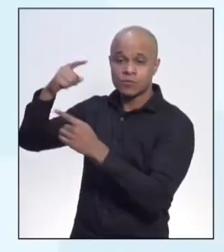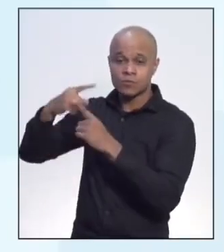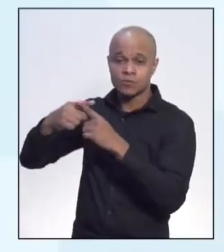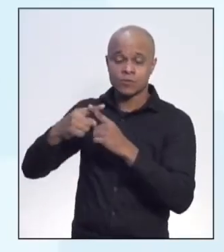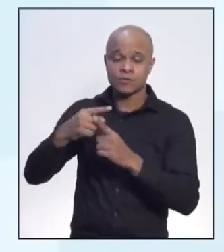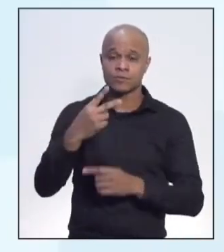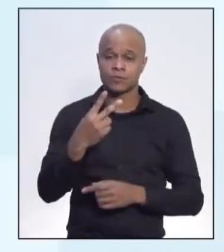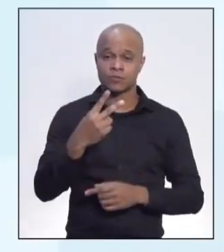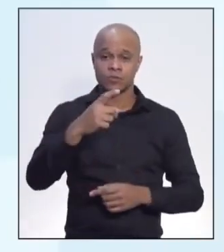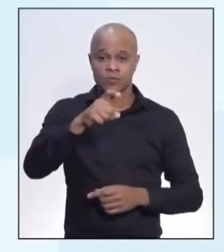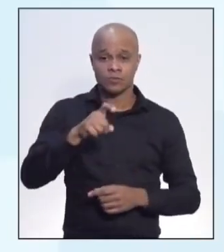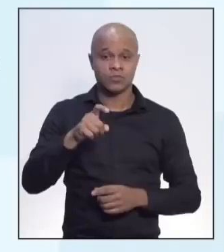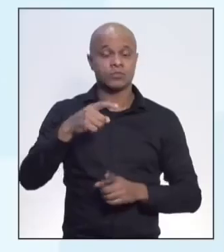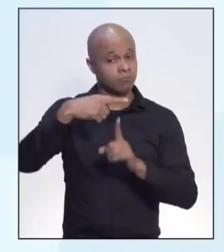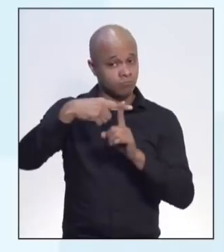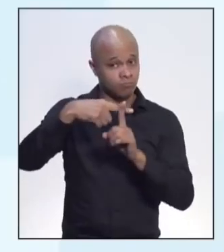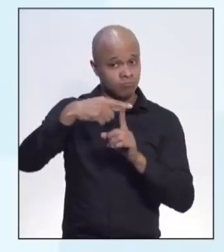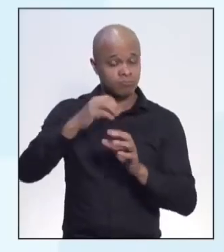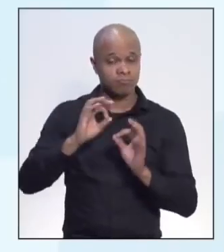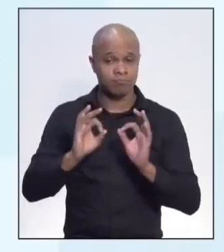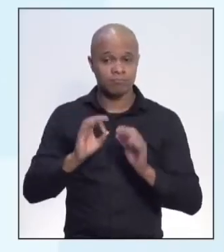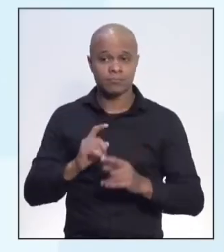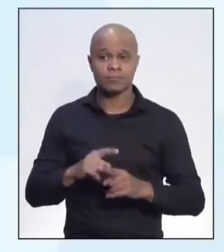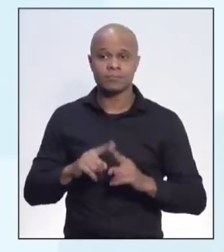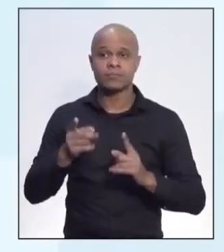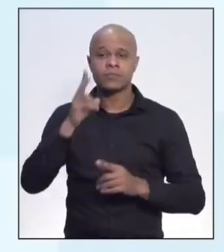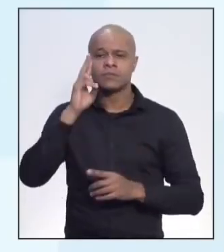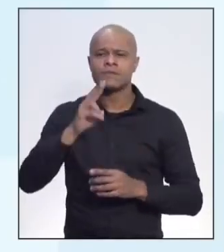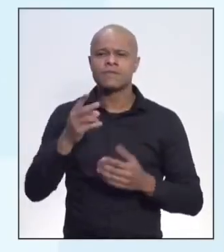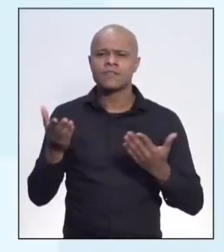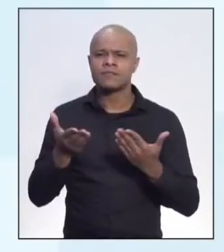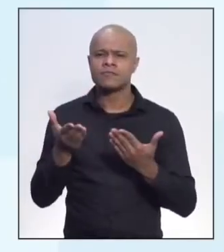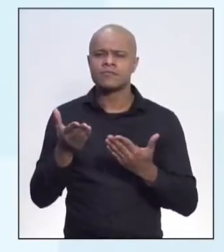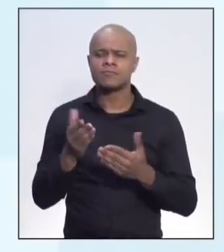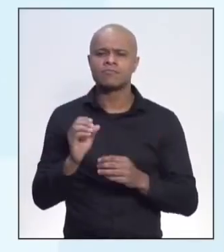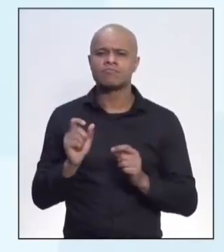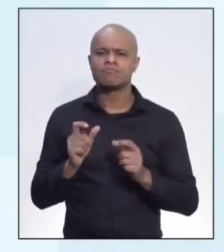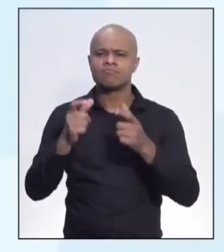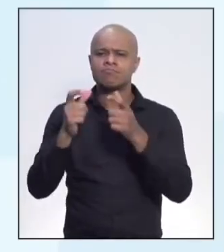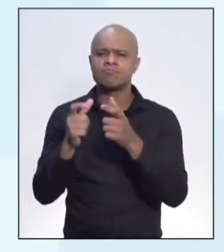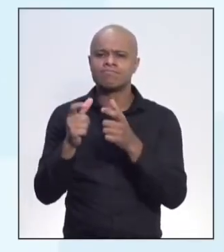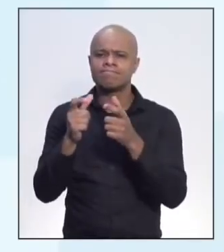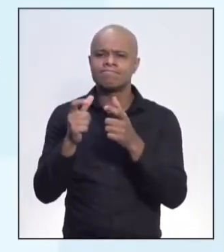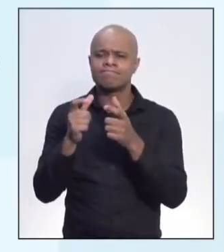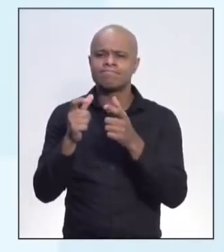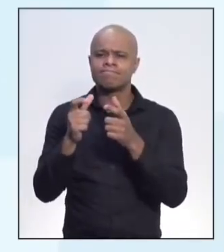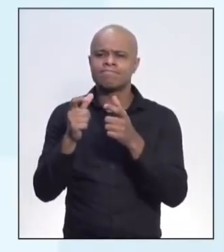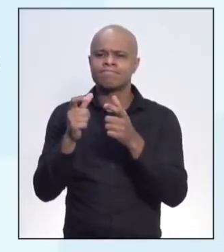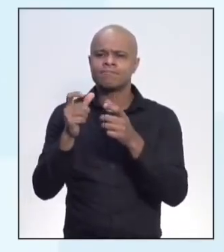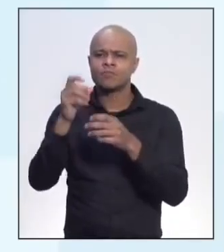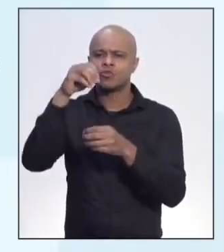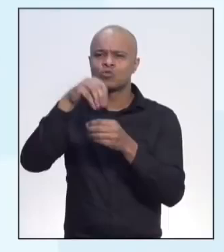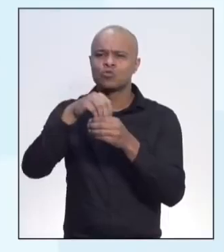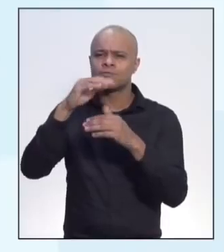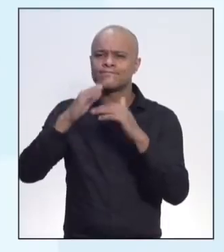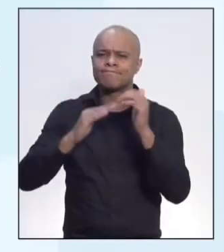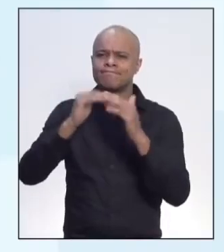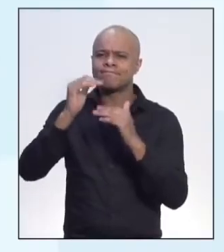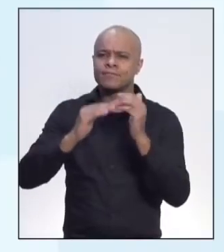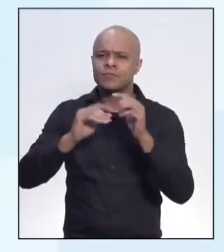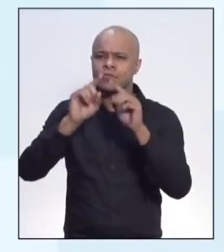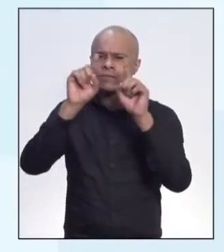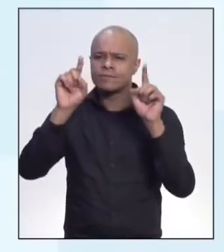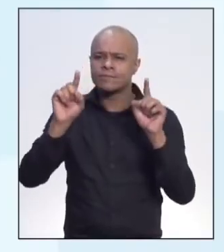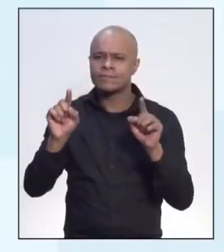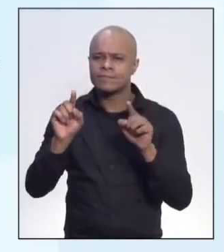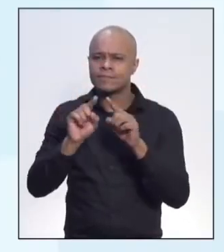positivo, certo? Agora, olha a posição dessa que eu acabei de construir aqui na